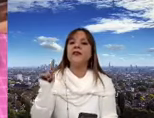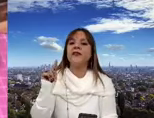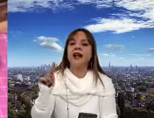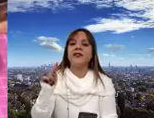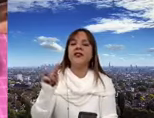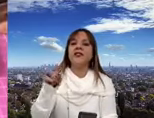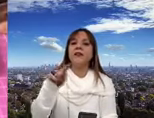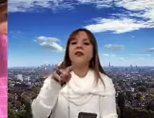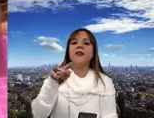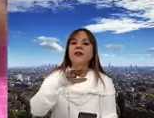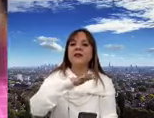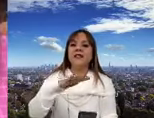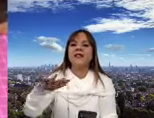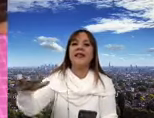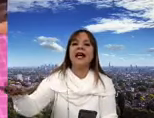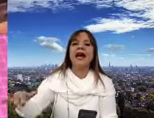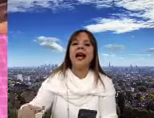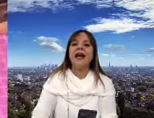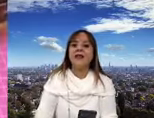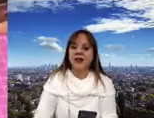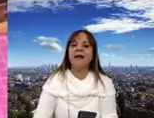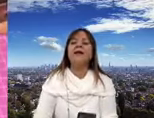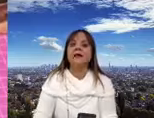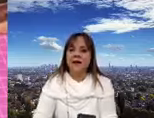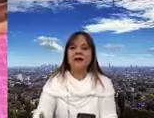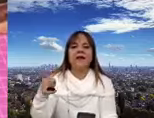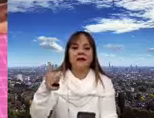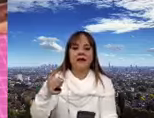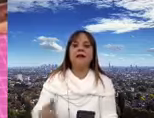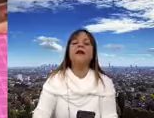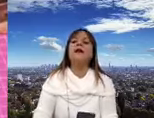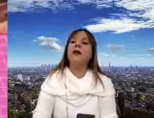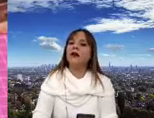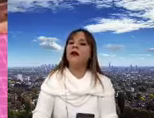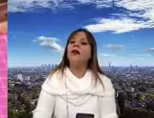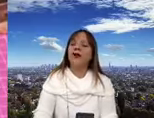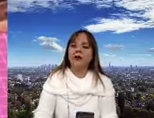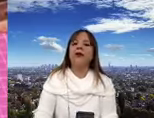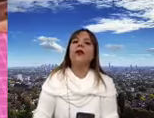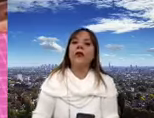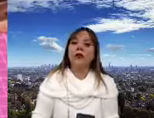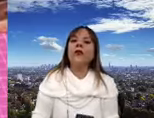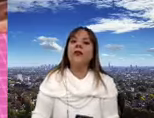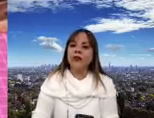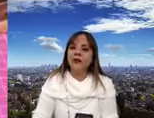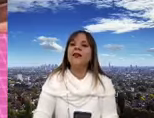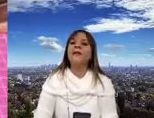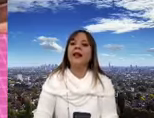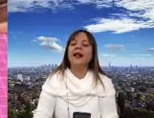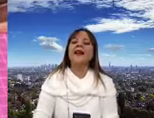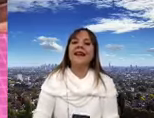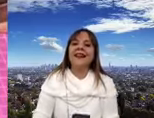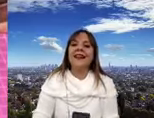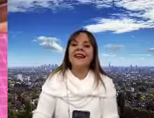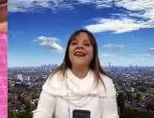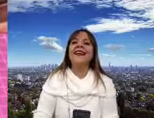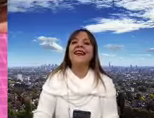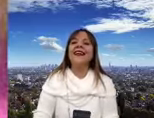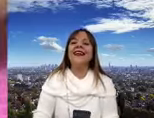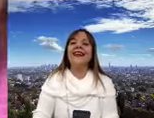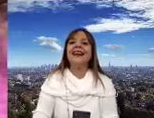gente. É maravilhoso para fazer cenário, sabe? Sim, é a coisa mais linda. Eu amo essa coleção Também. inteira.